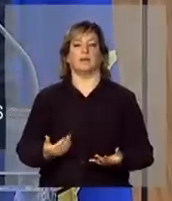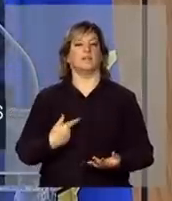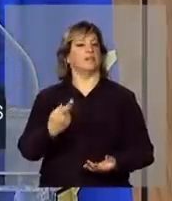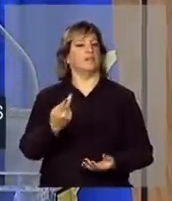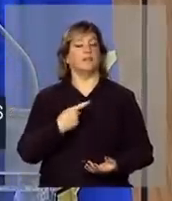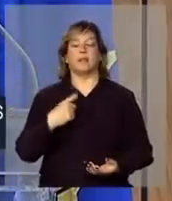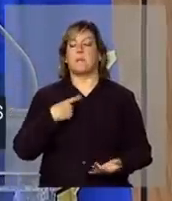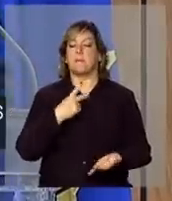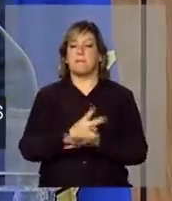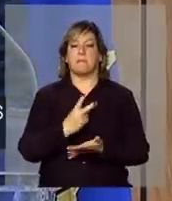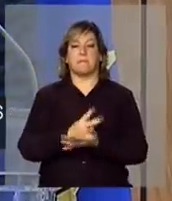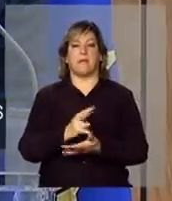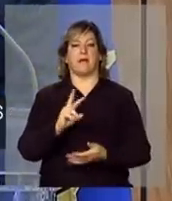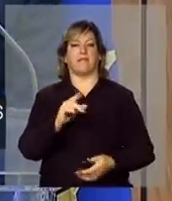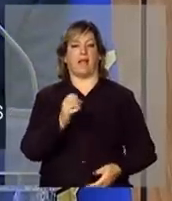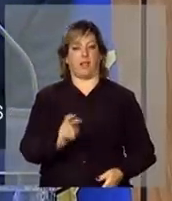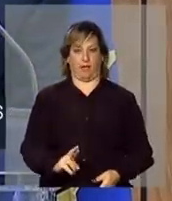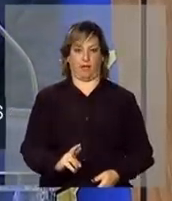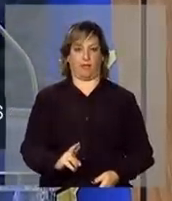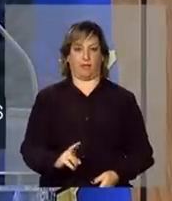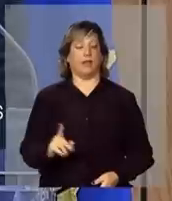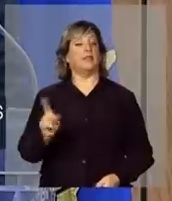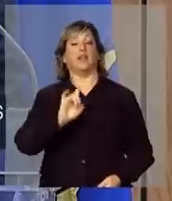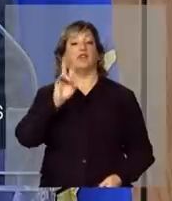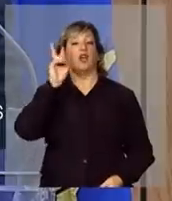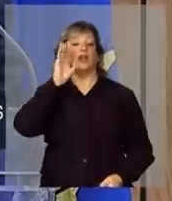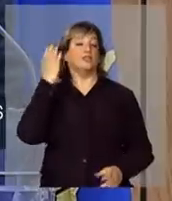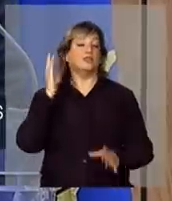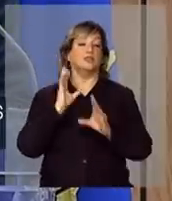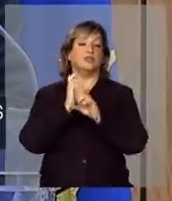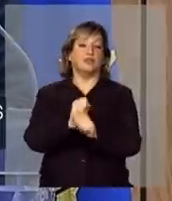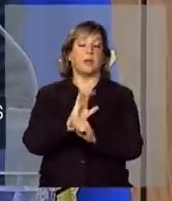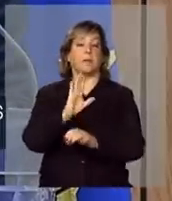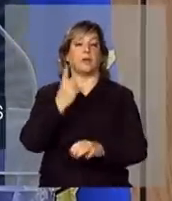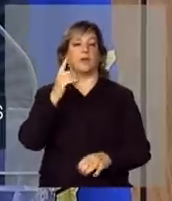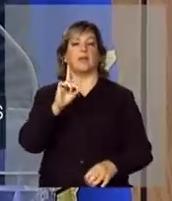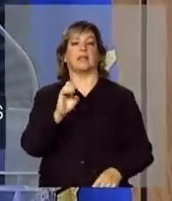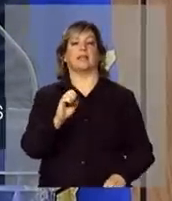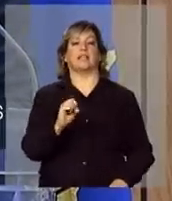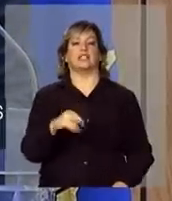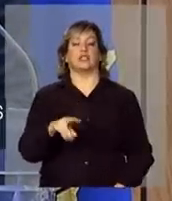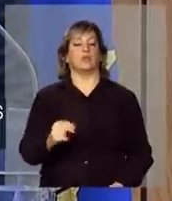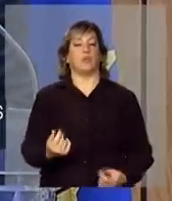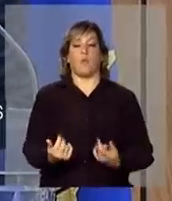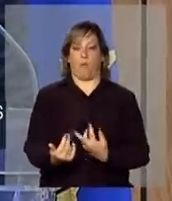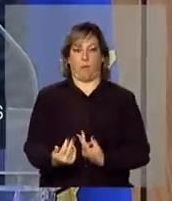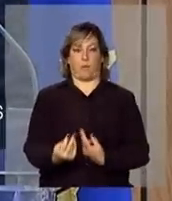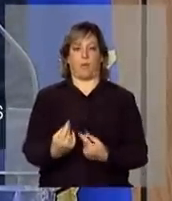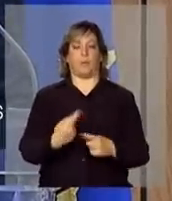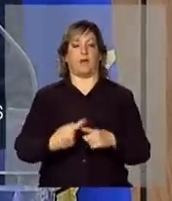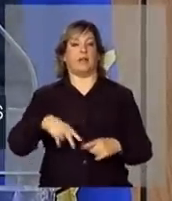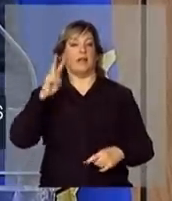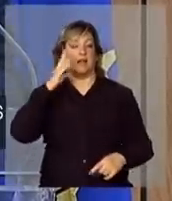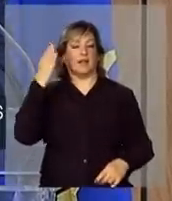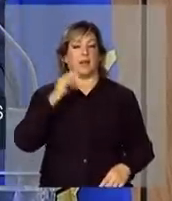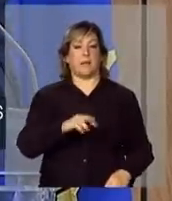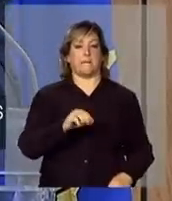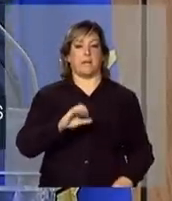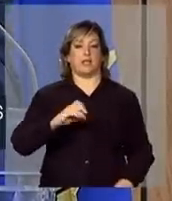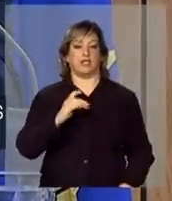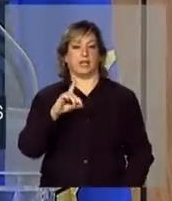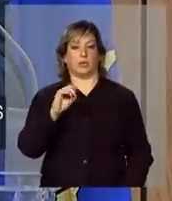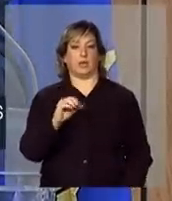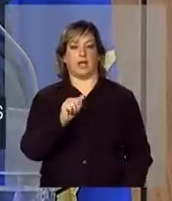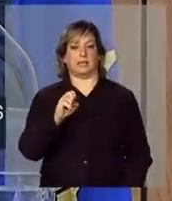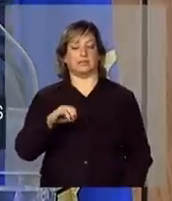mesmos valores. Não apenas a história, mas um destino comum. Porque, como nos lembrava Machado de Assis,